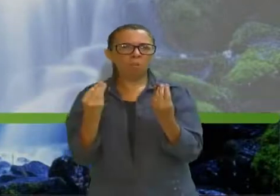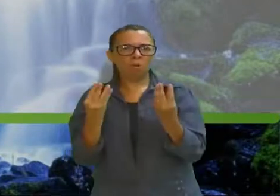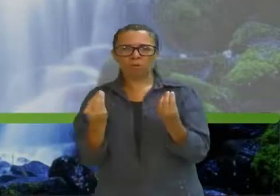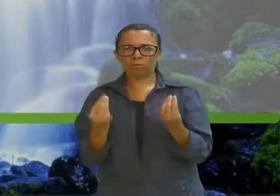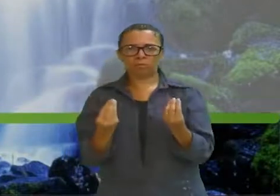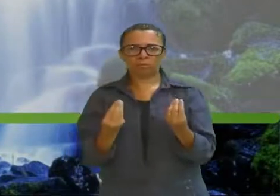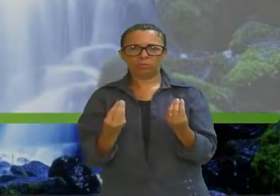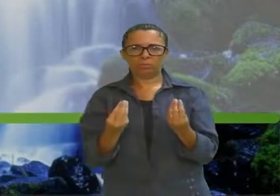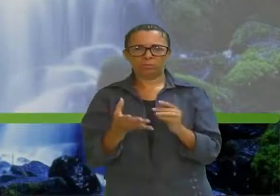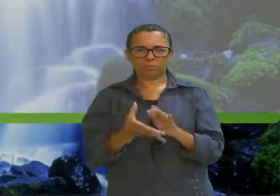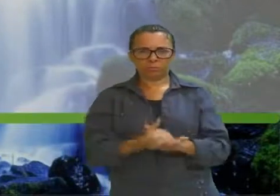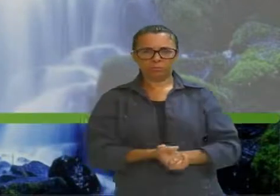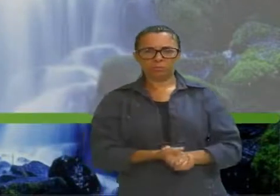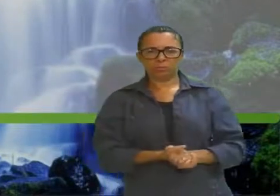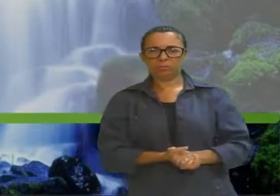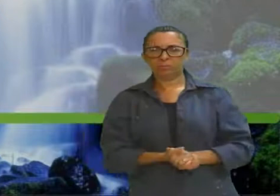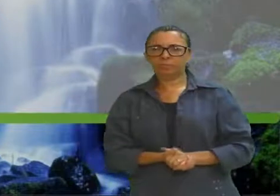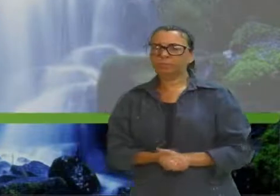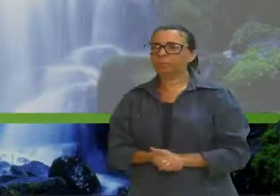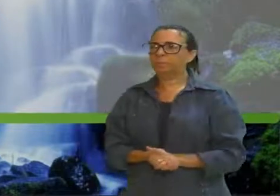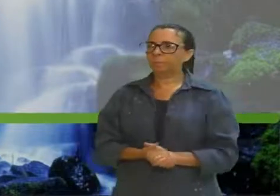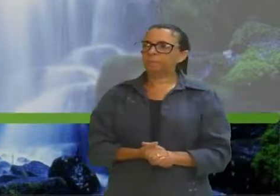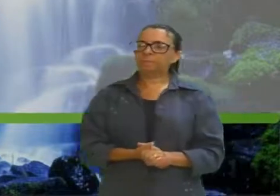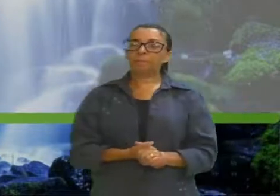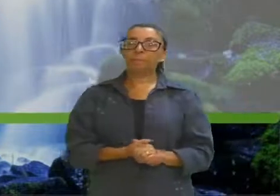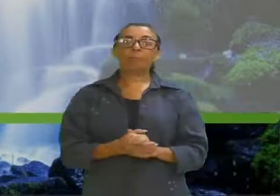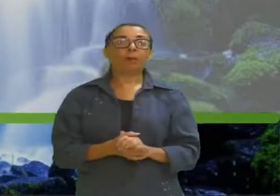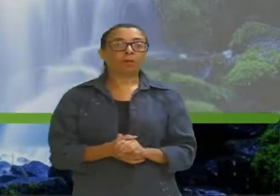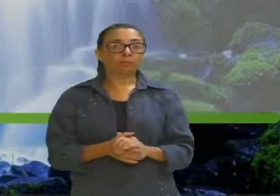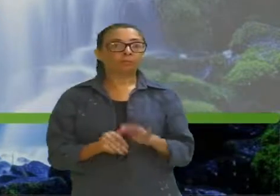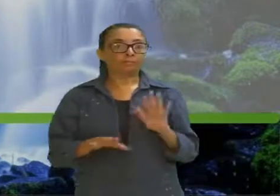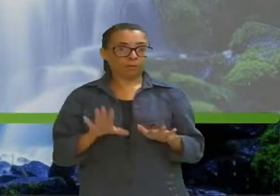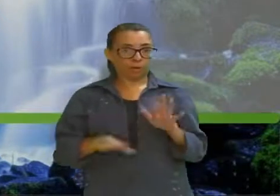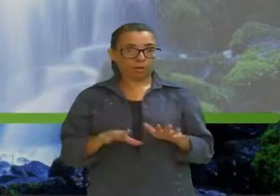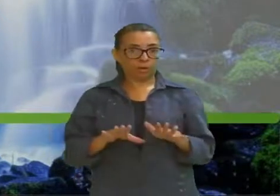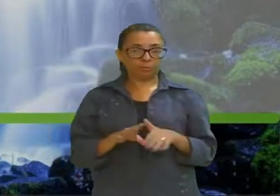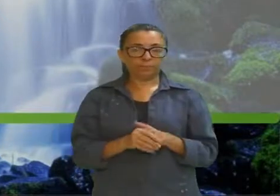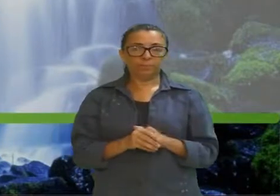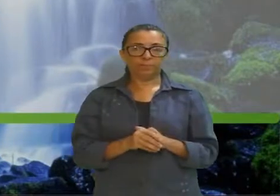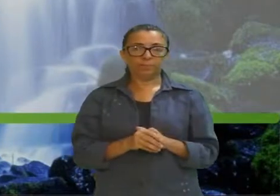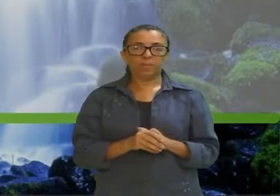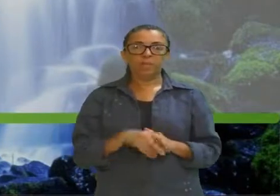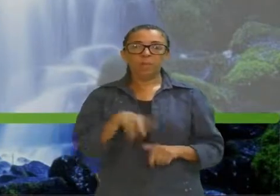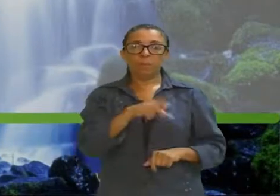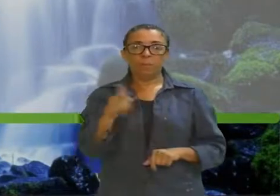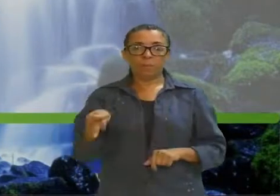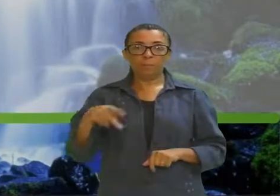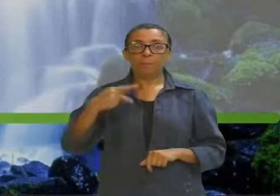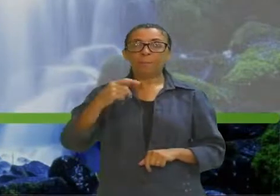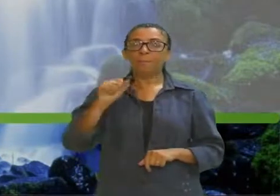puxão de orelha, primeiro em mim e para cada um de nós aqui. Veja bem,